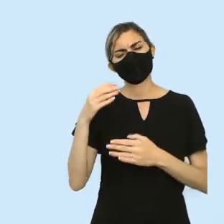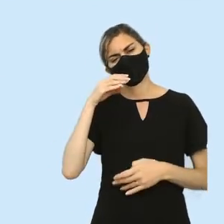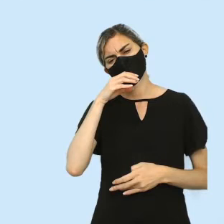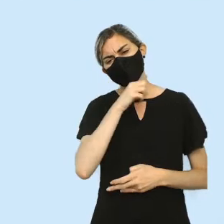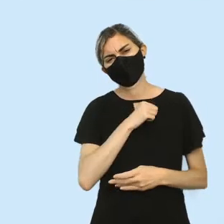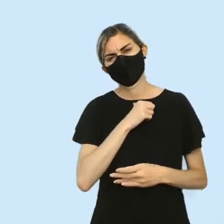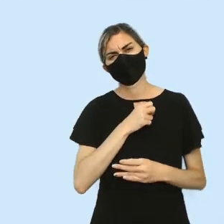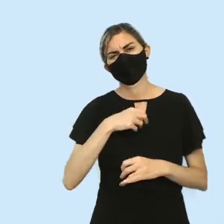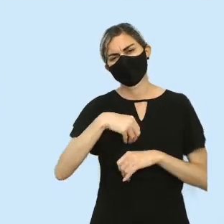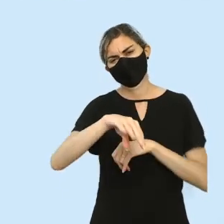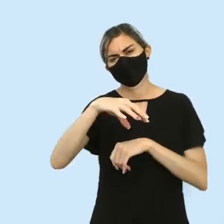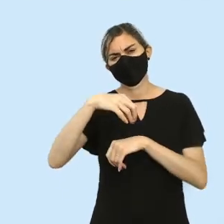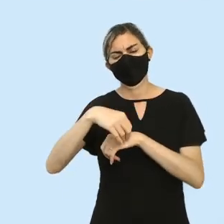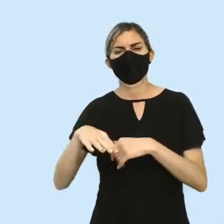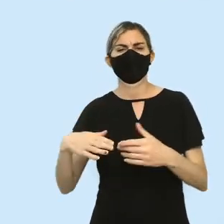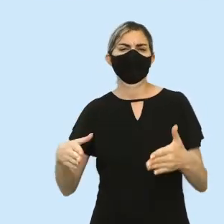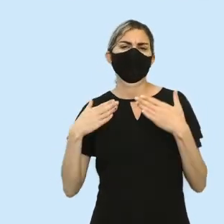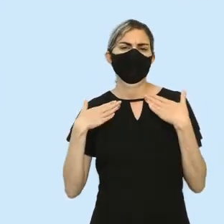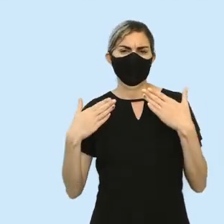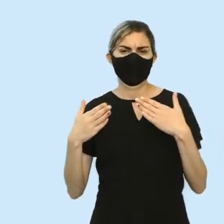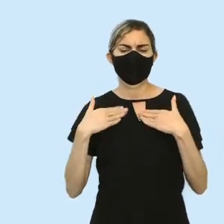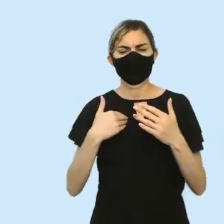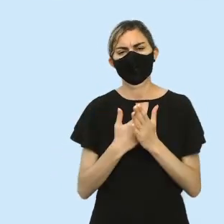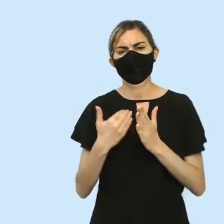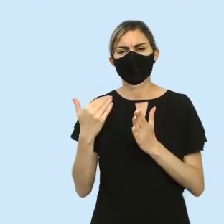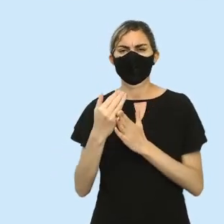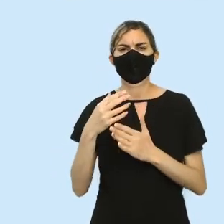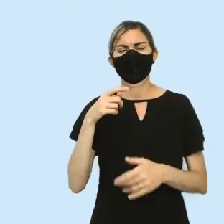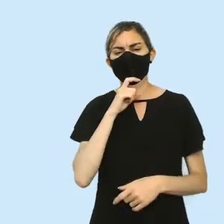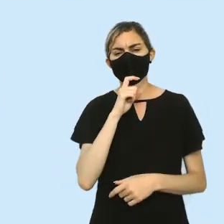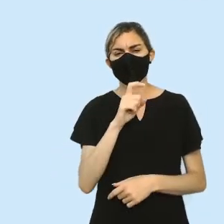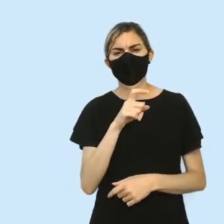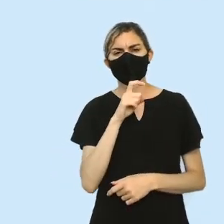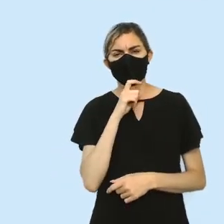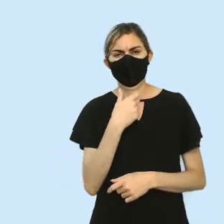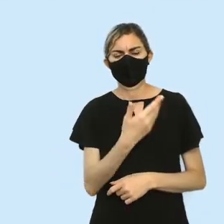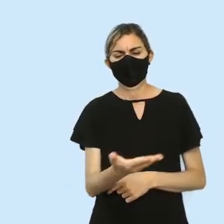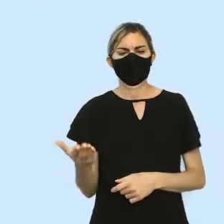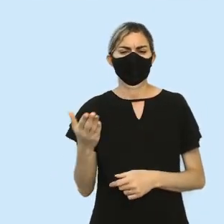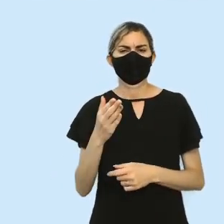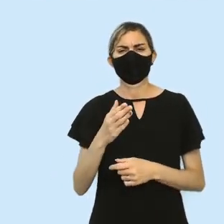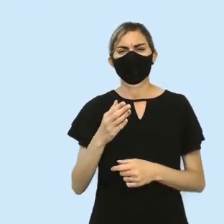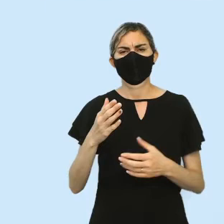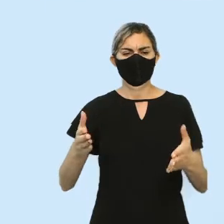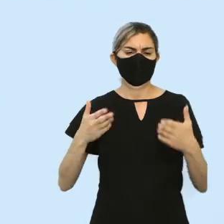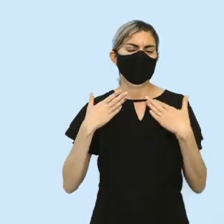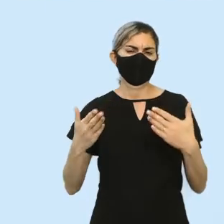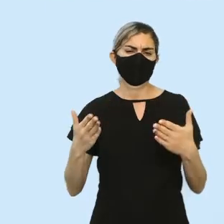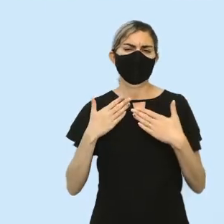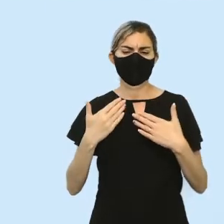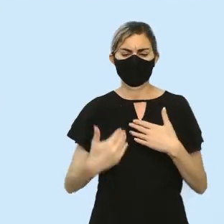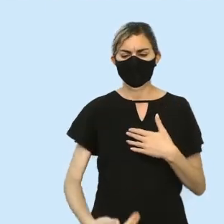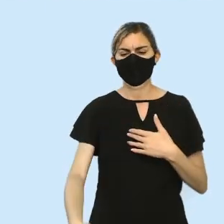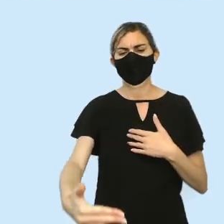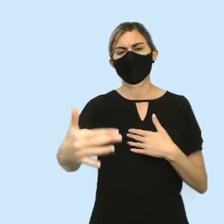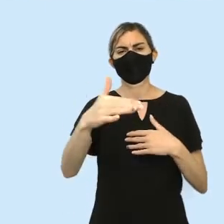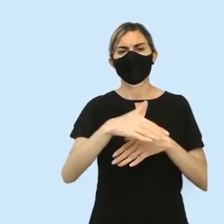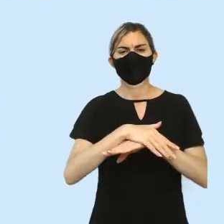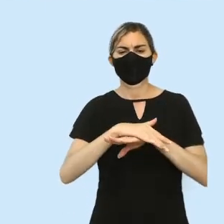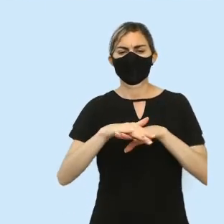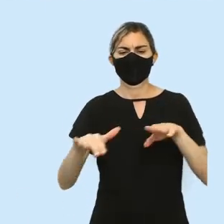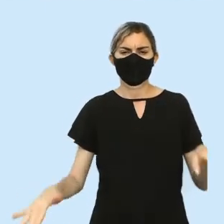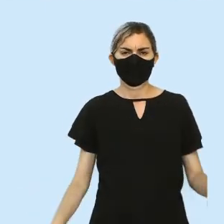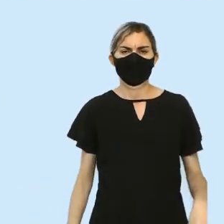quente cede calor para o mais frio. E esse fluxo calorífico ele vai se